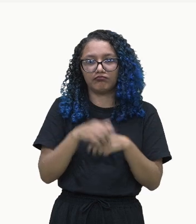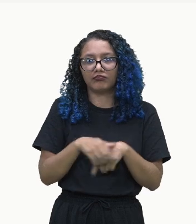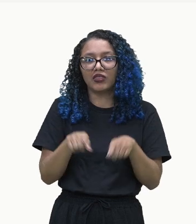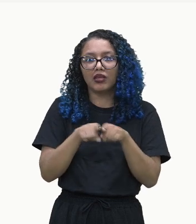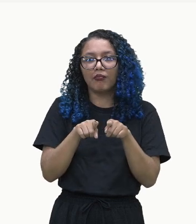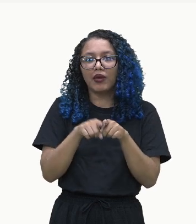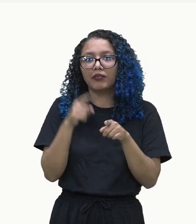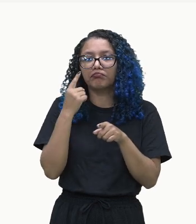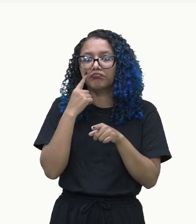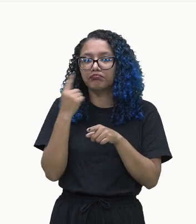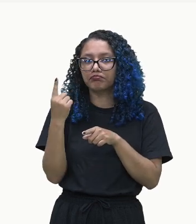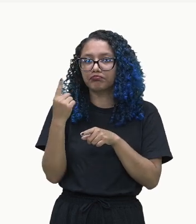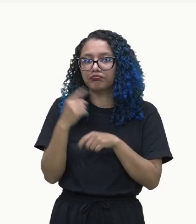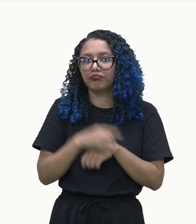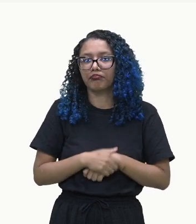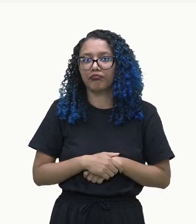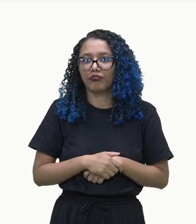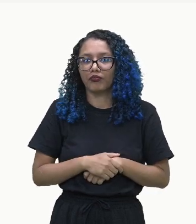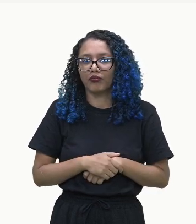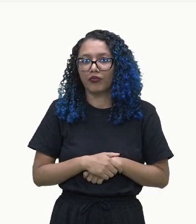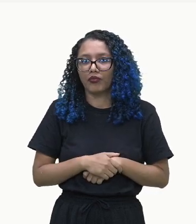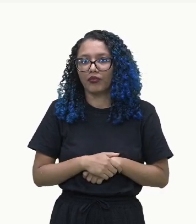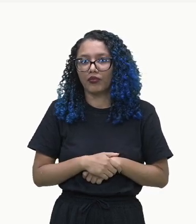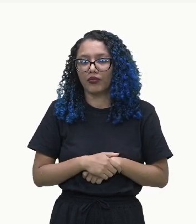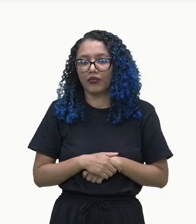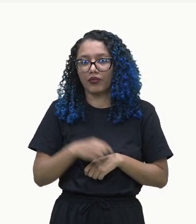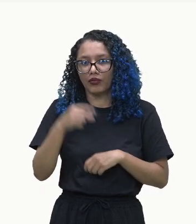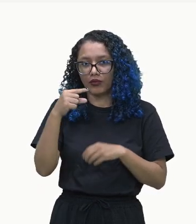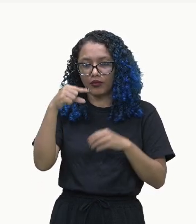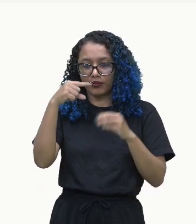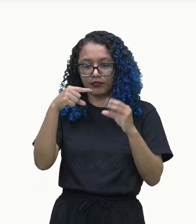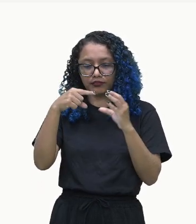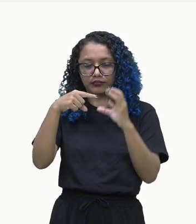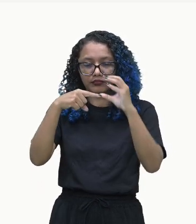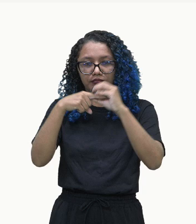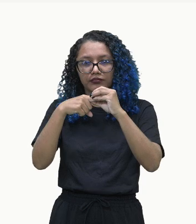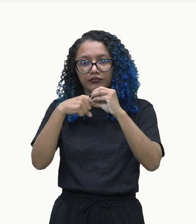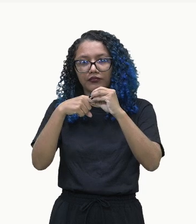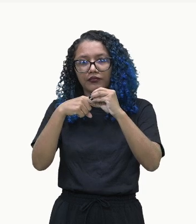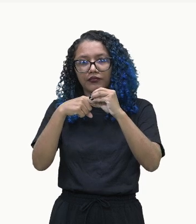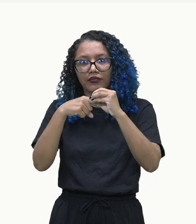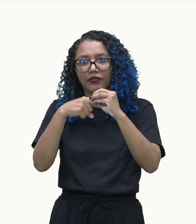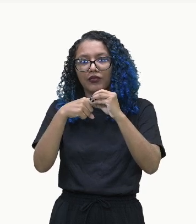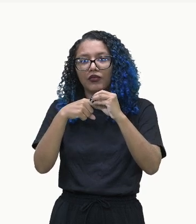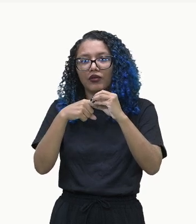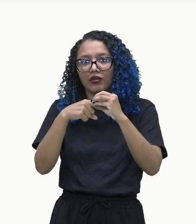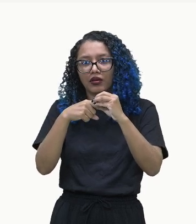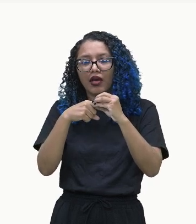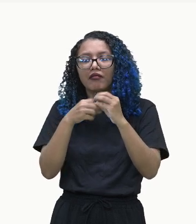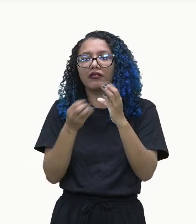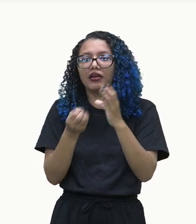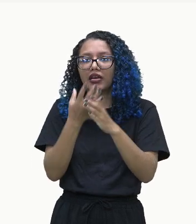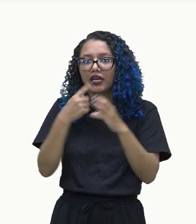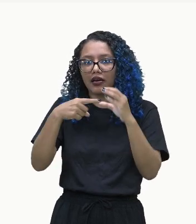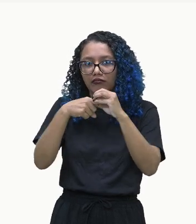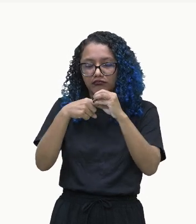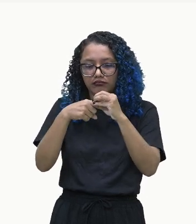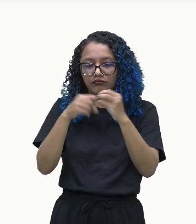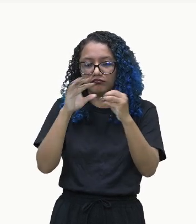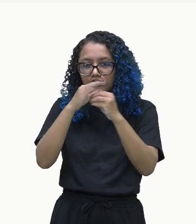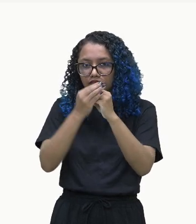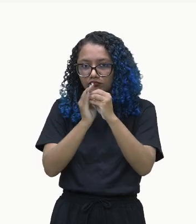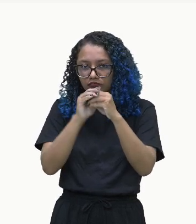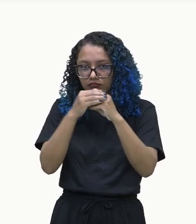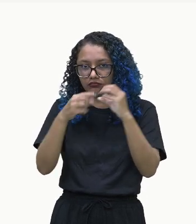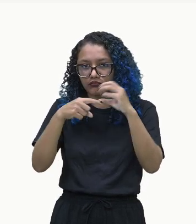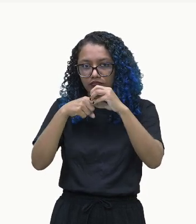olha só, tá? Aí vai haver a formação de um vacúolo digestivo.